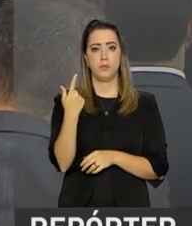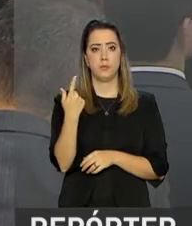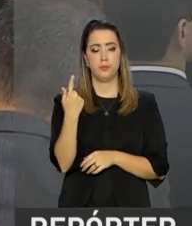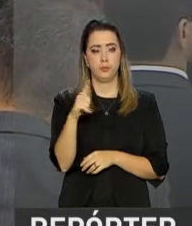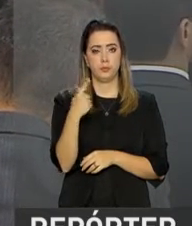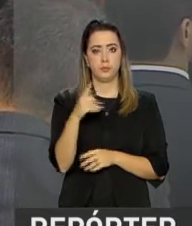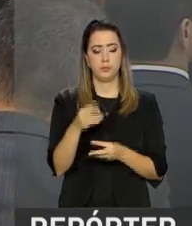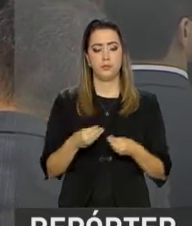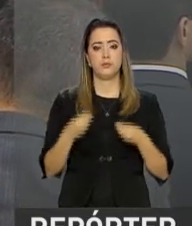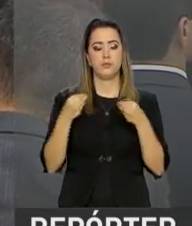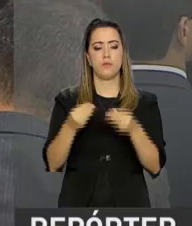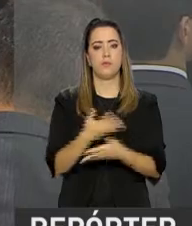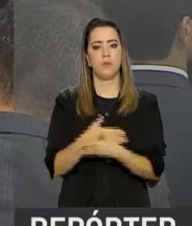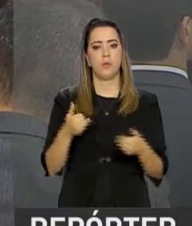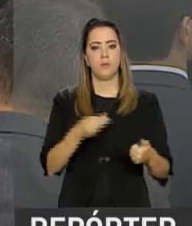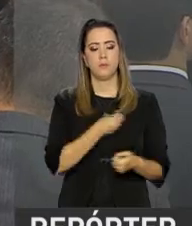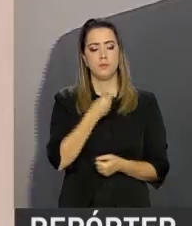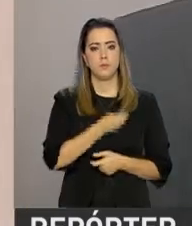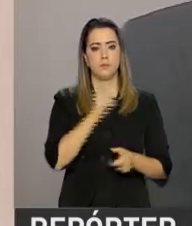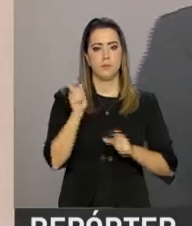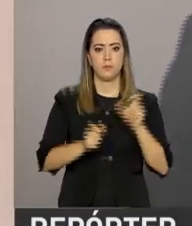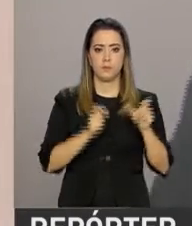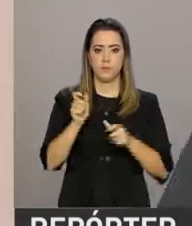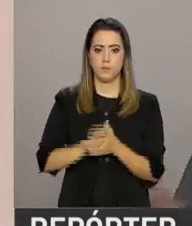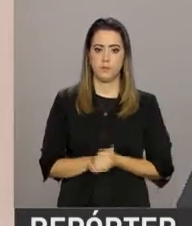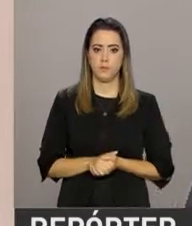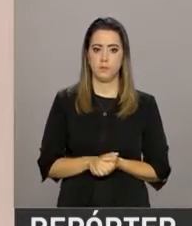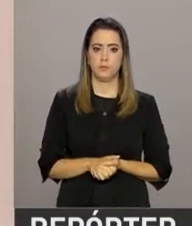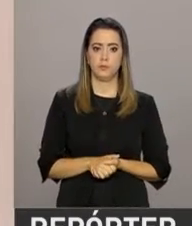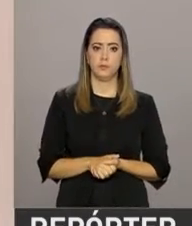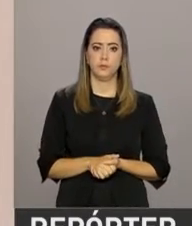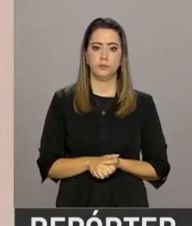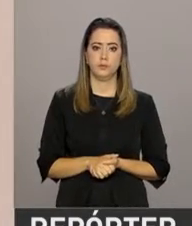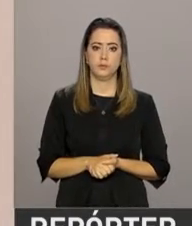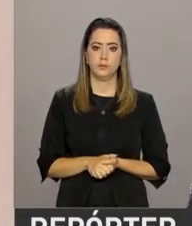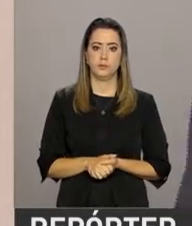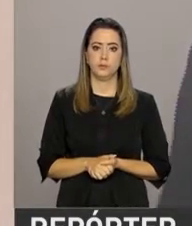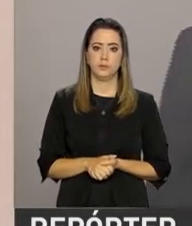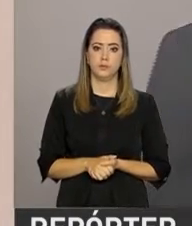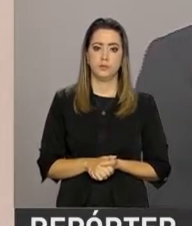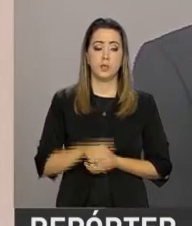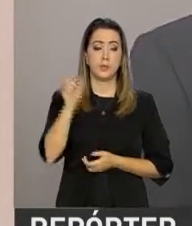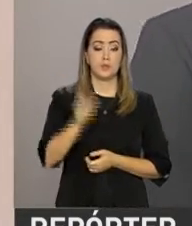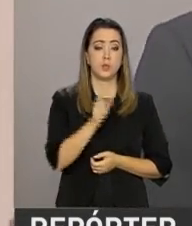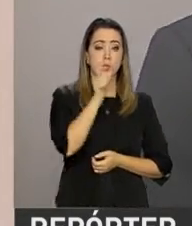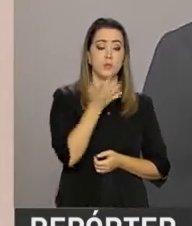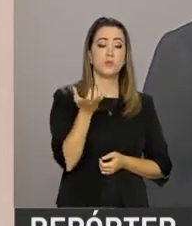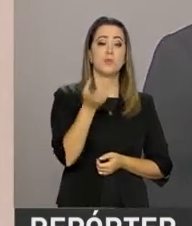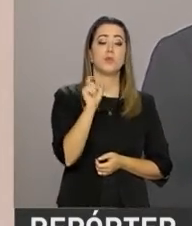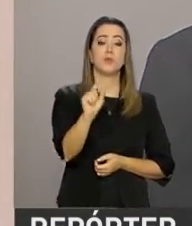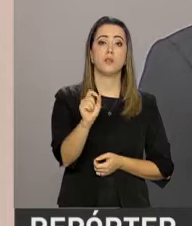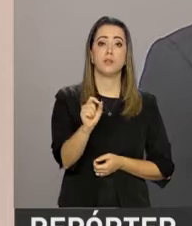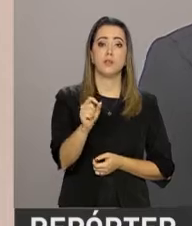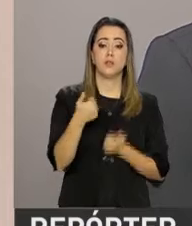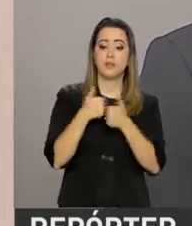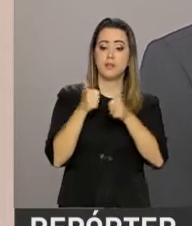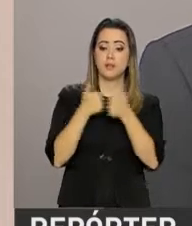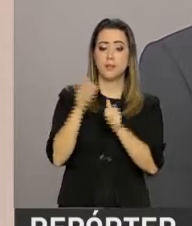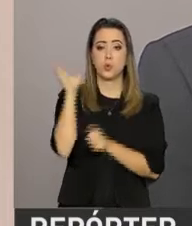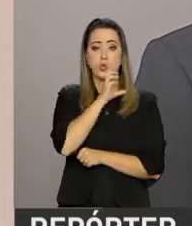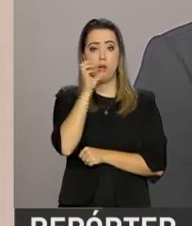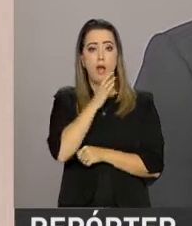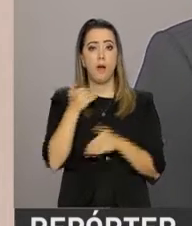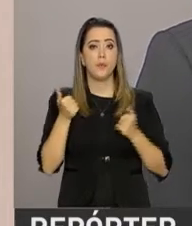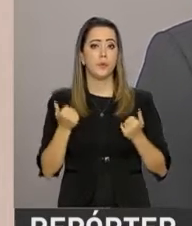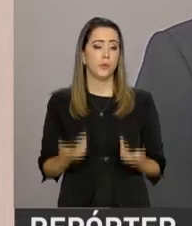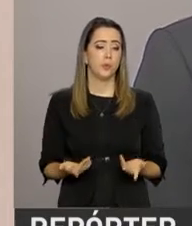mais dignidade para os moradores da cidade. O que mais o pai, a mãe de família quer é um deslocamento ágil, um deslocamento